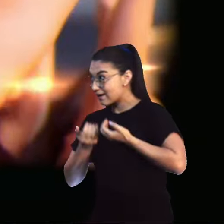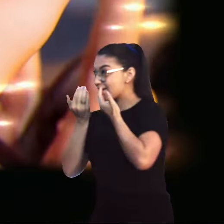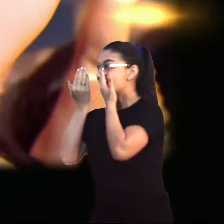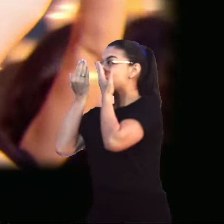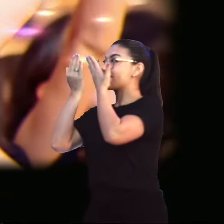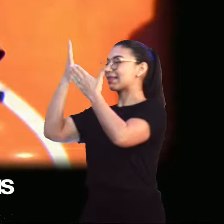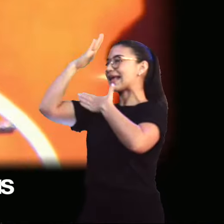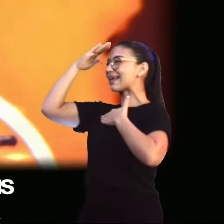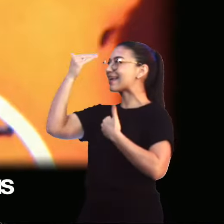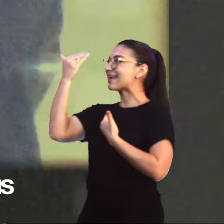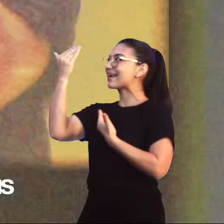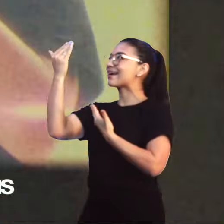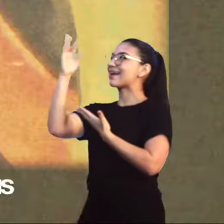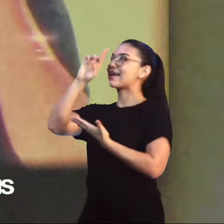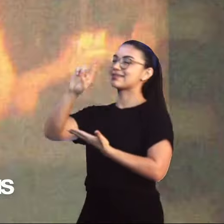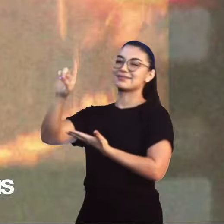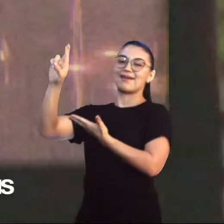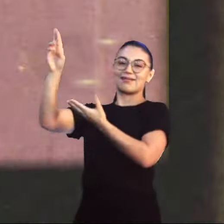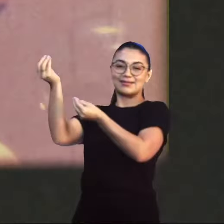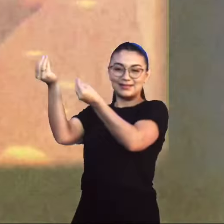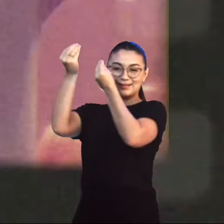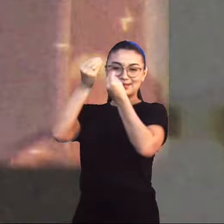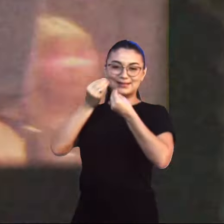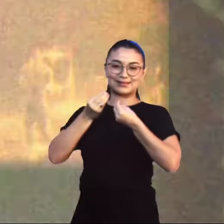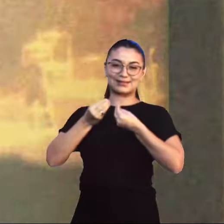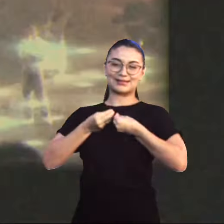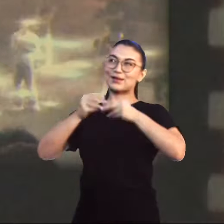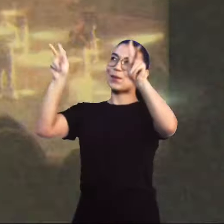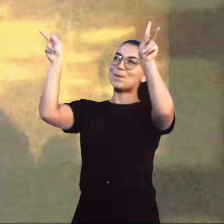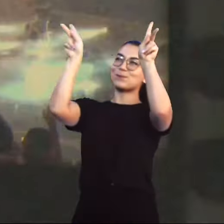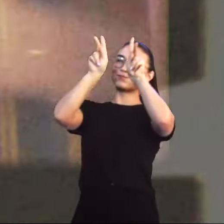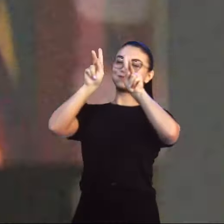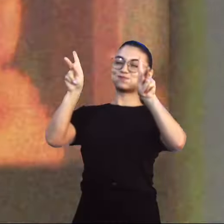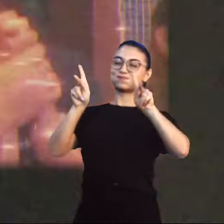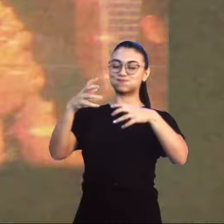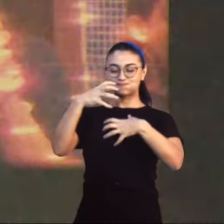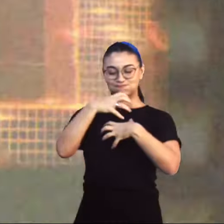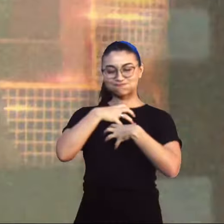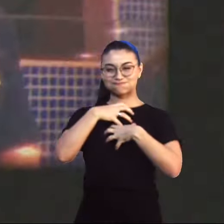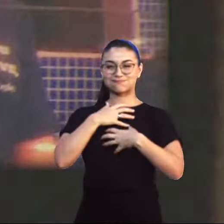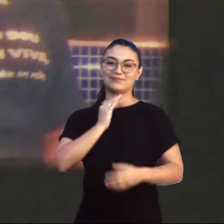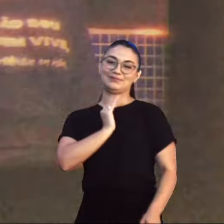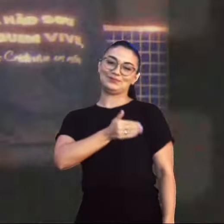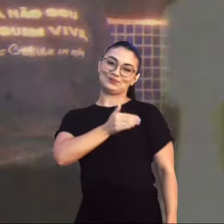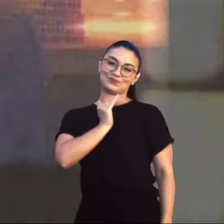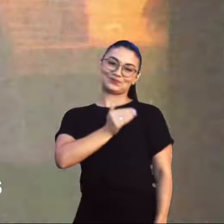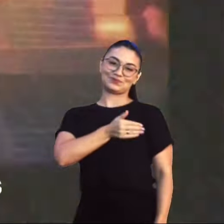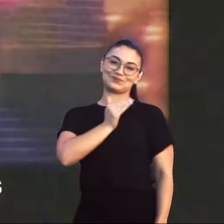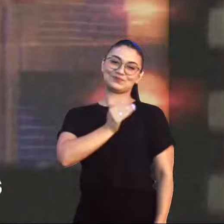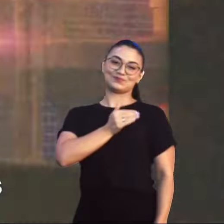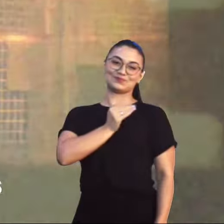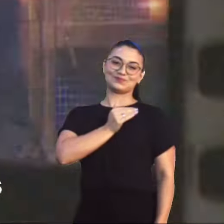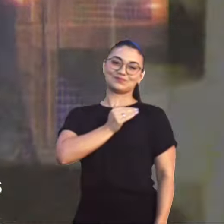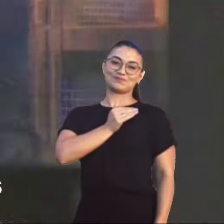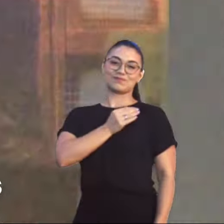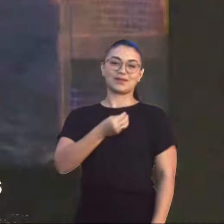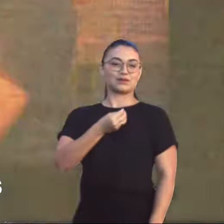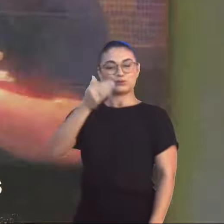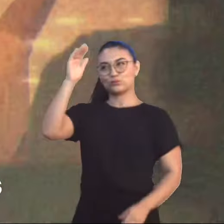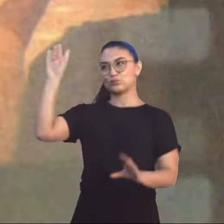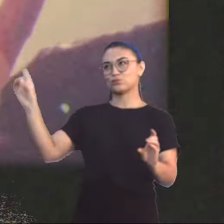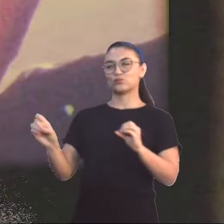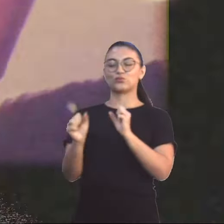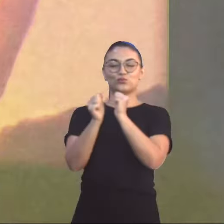de graças, apresentem os seus pedidos a Deus. E a paz de Deus, que excede todo entendimento, guardará os seus corações e as suas mentes em